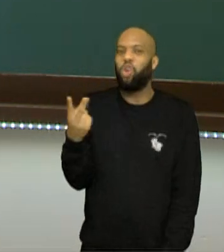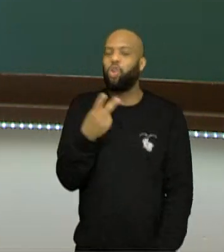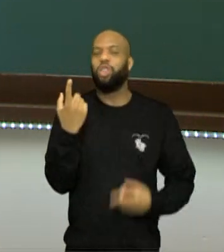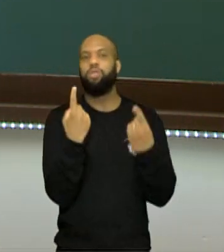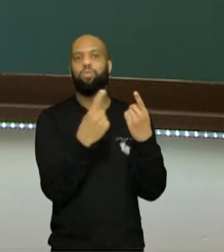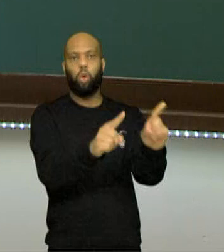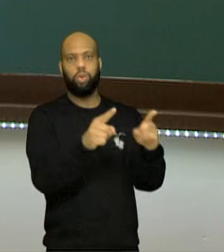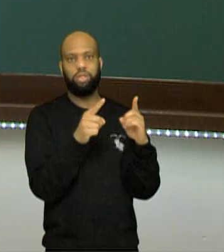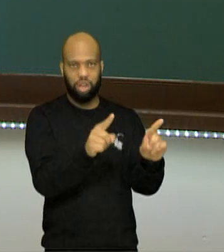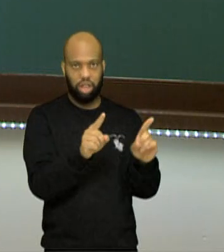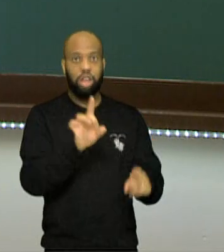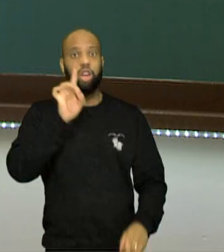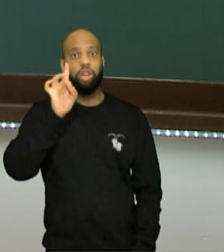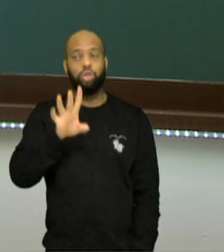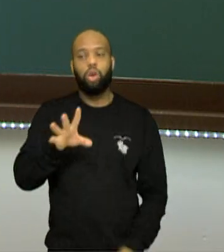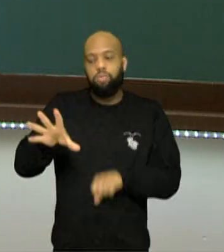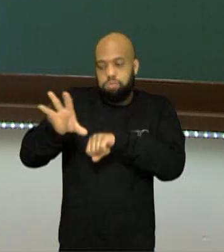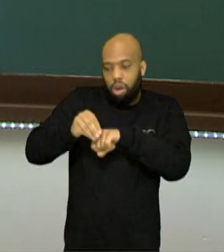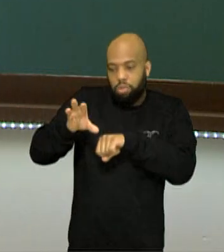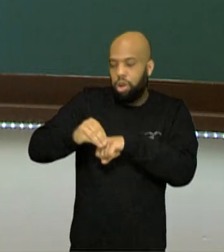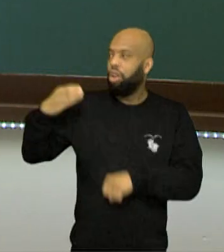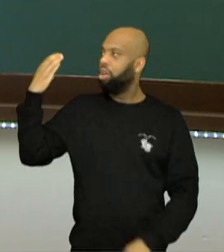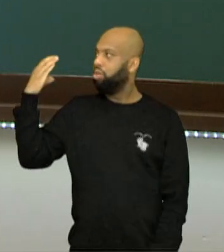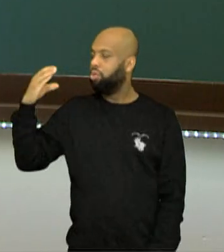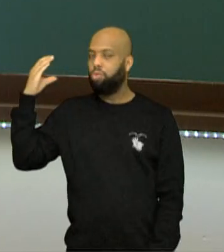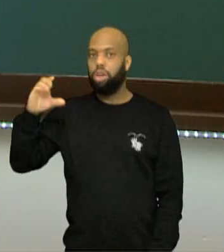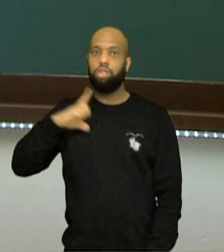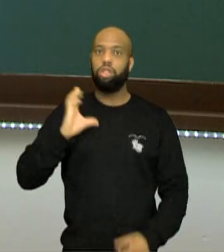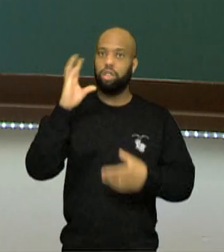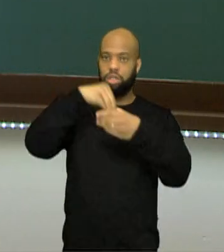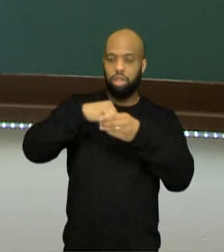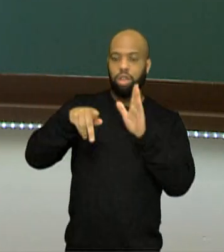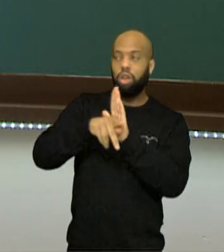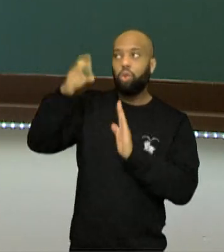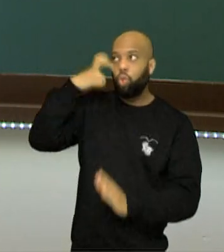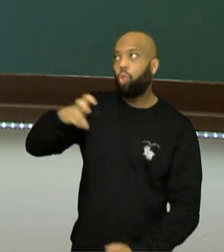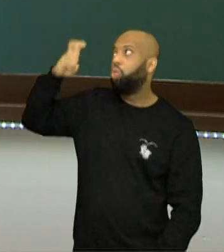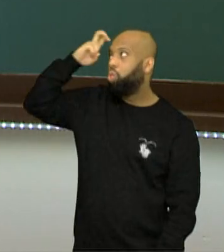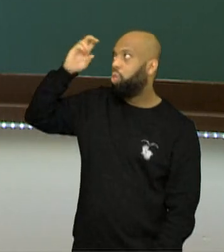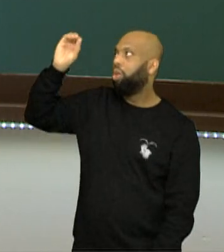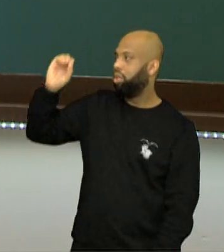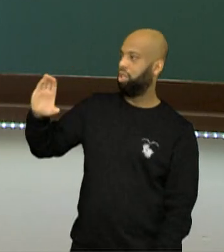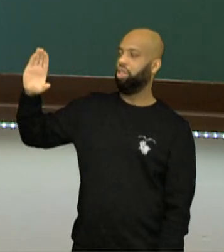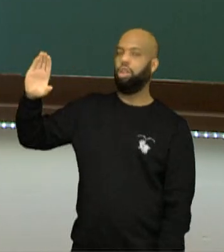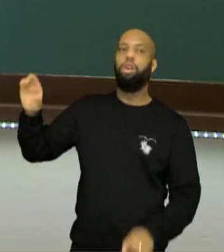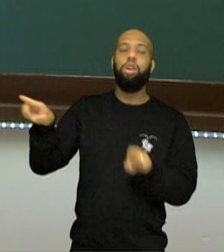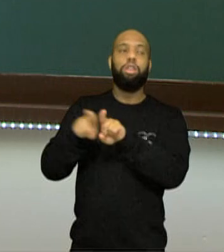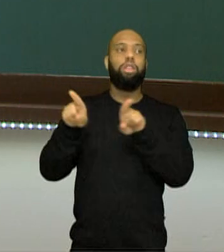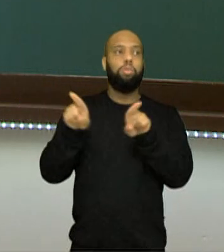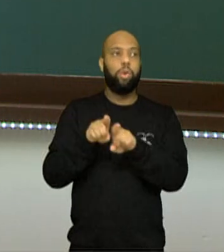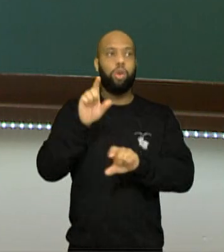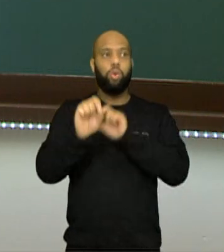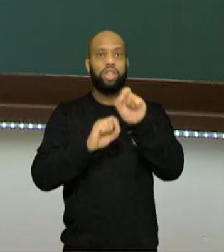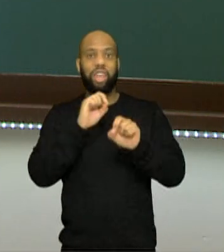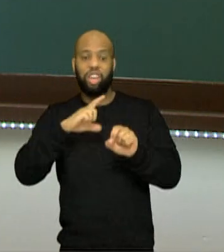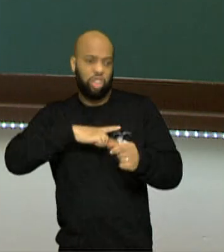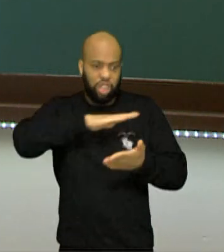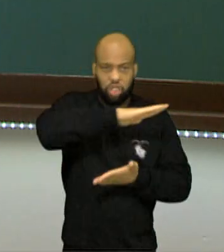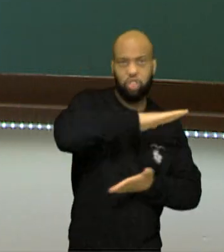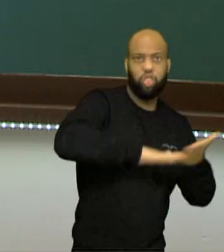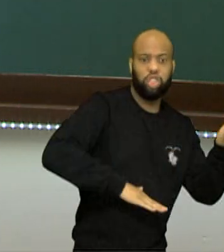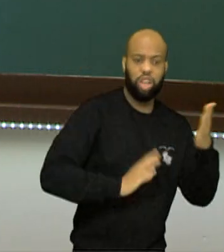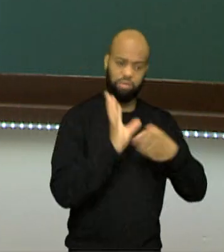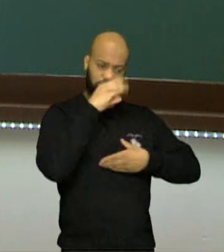do conhecimento científico na cultura ocidental e a subjugação dos instintos,